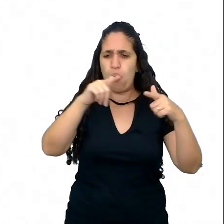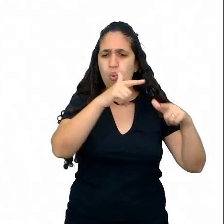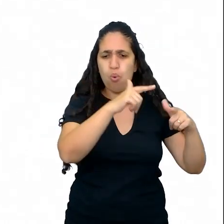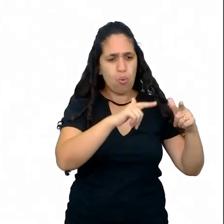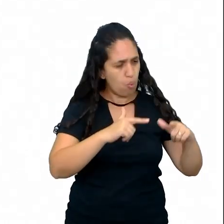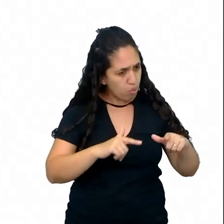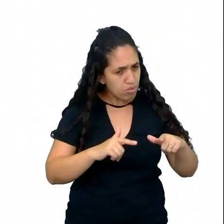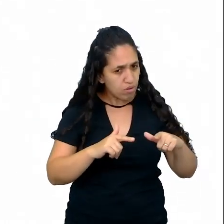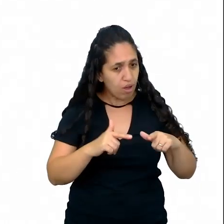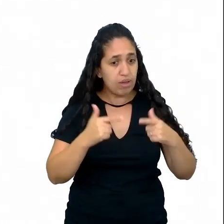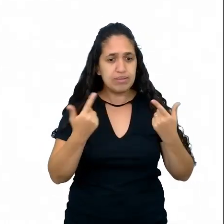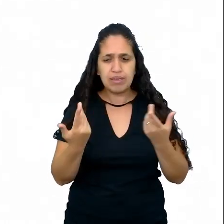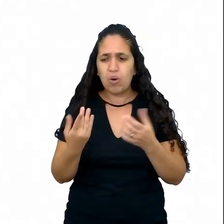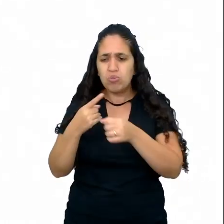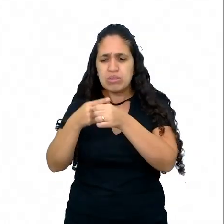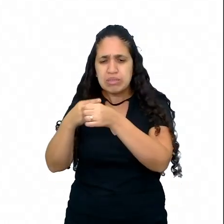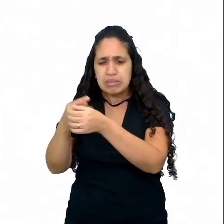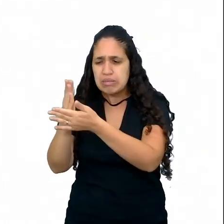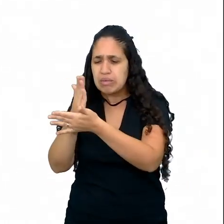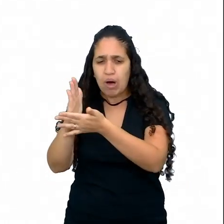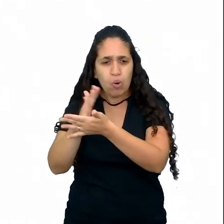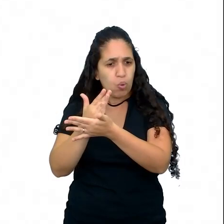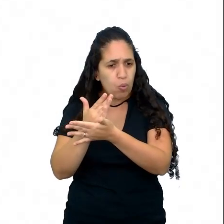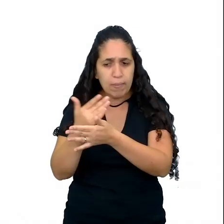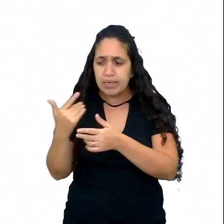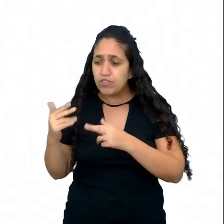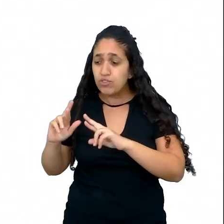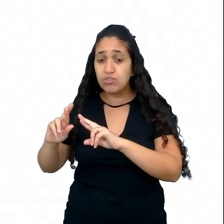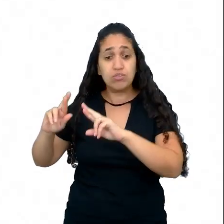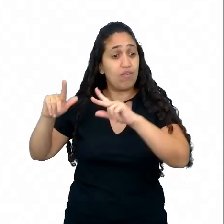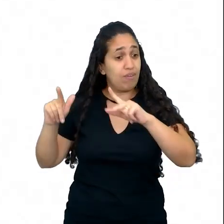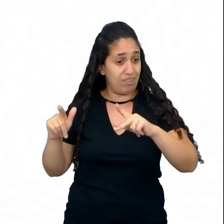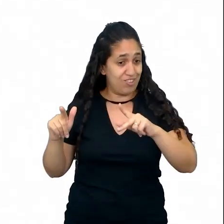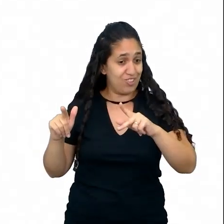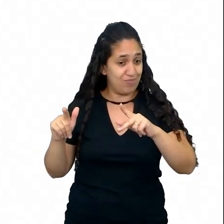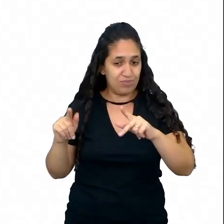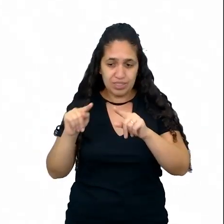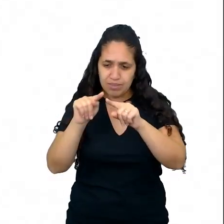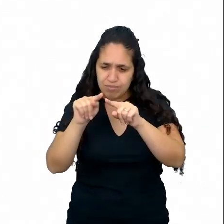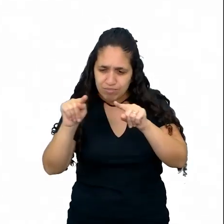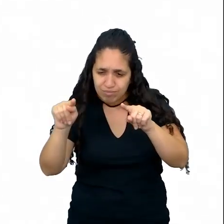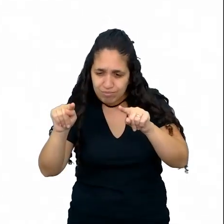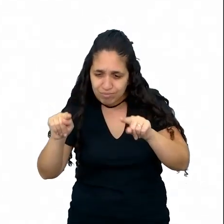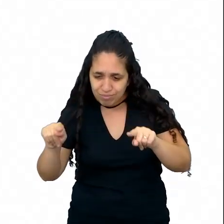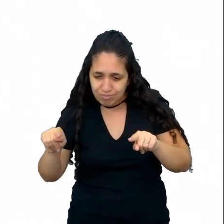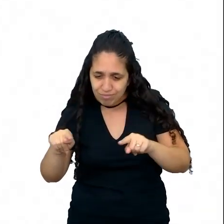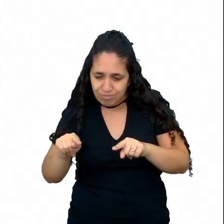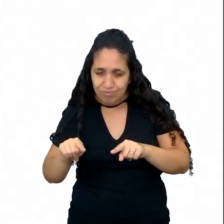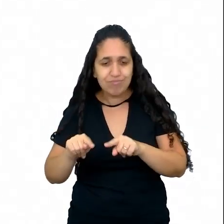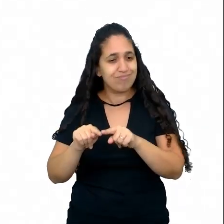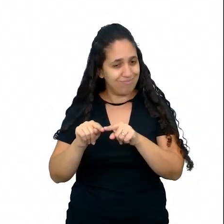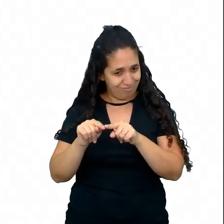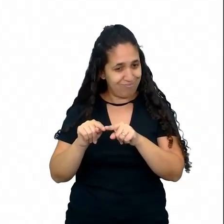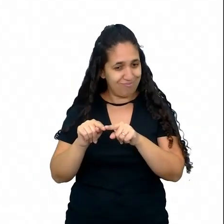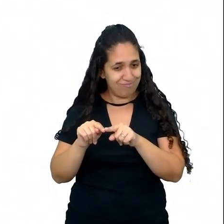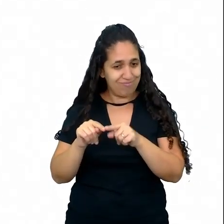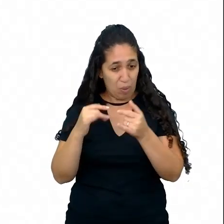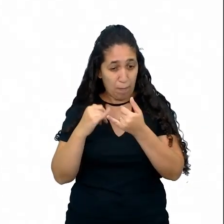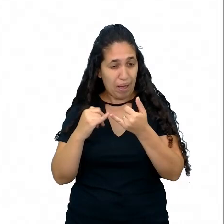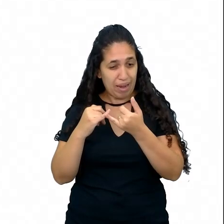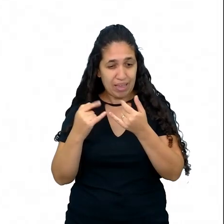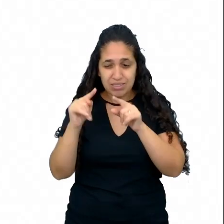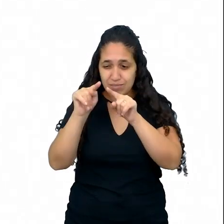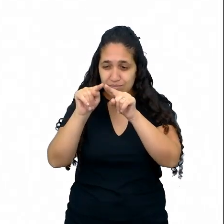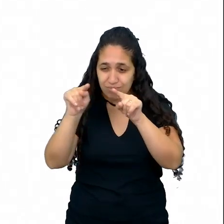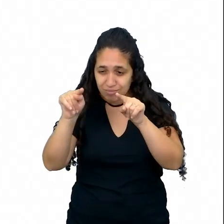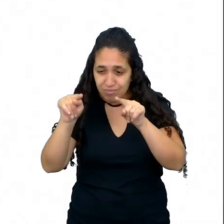lugares. E aí tem cidades que não é nem paralelepípedo, eles são o quê? Eles são hexágonos aí, né? Vamos supor, como se são